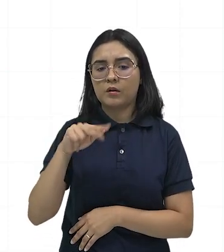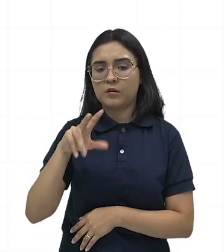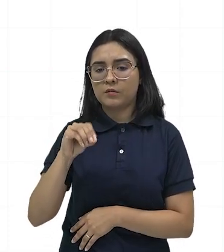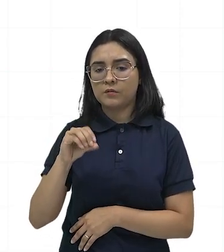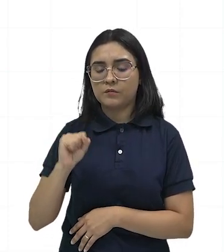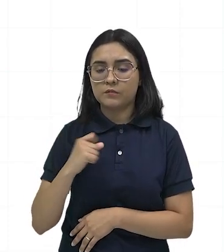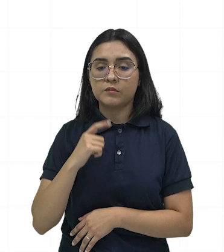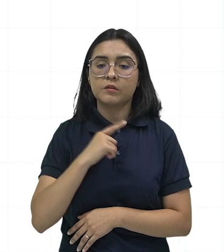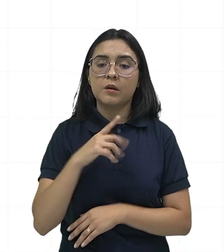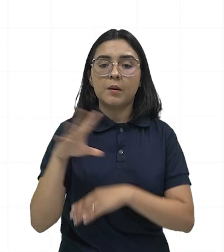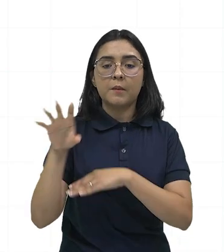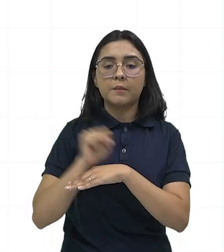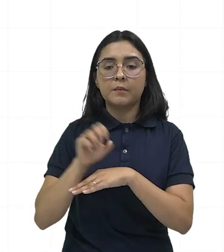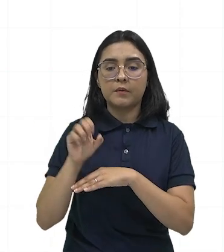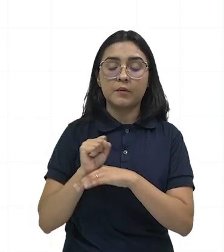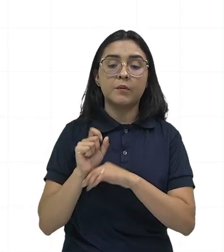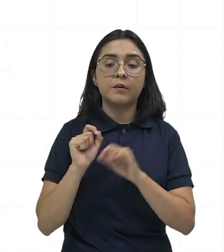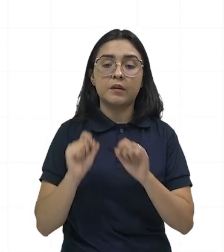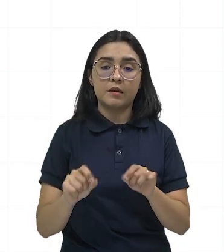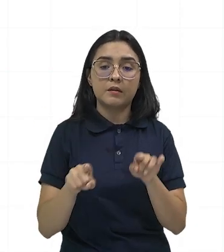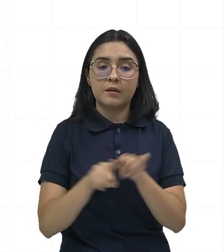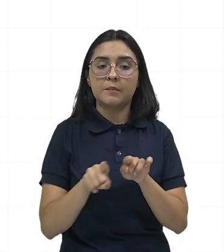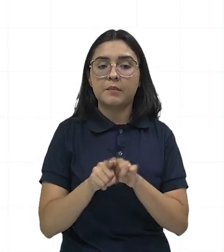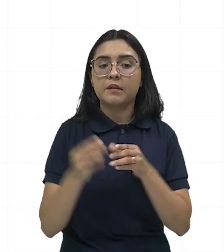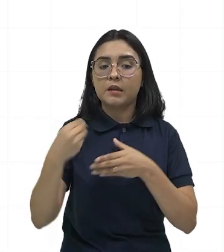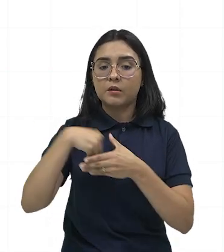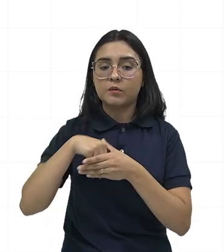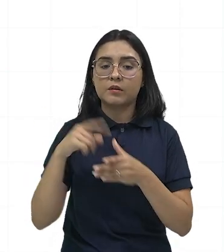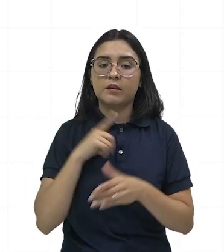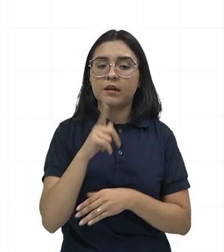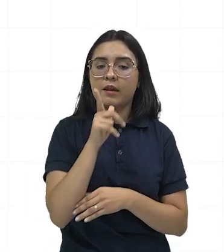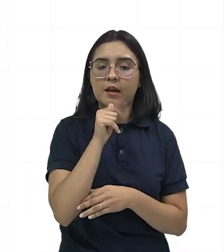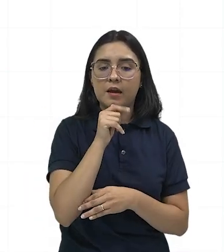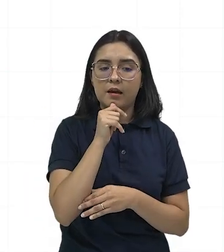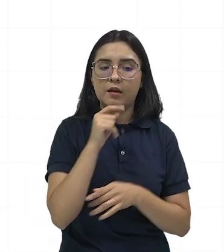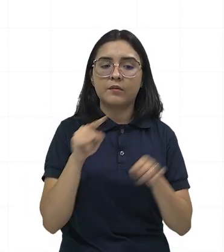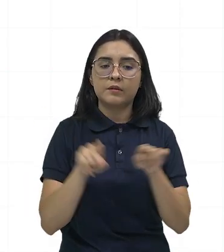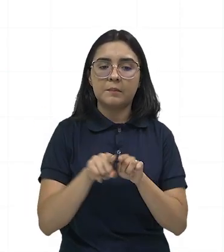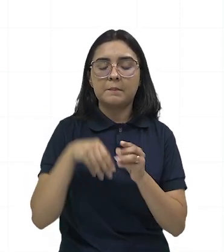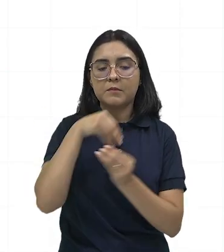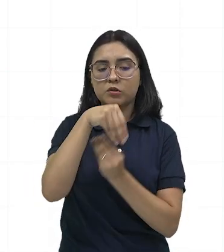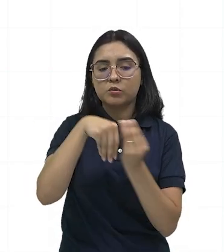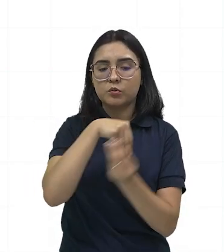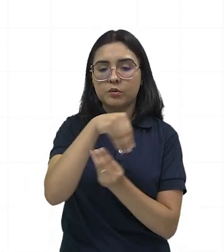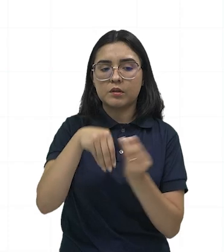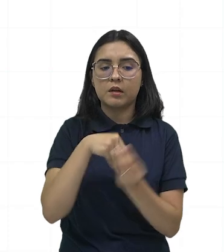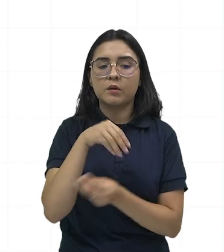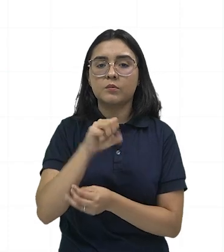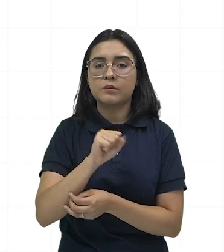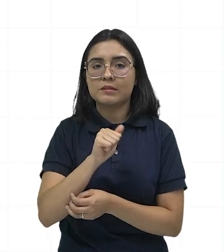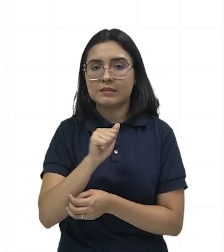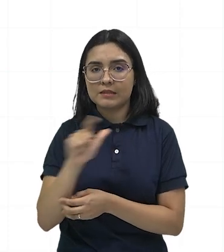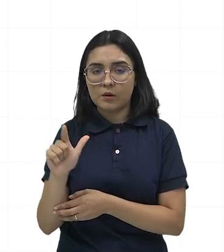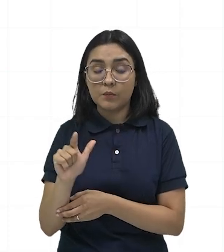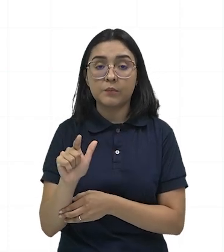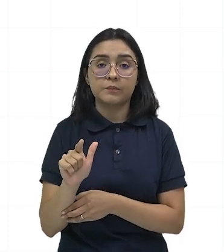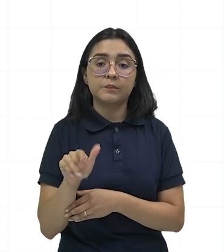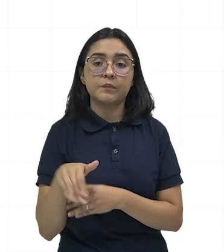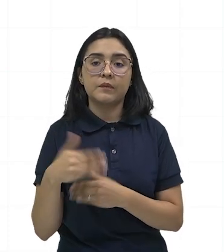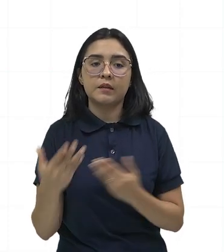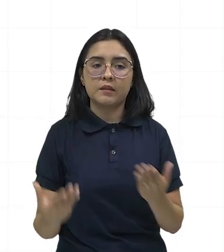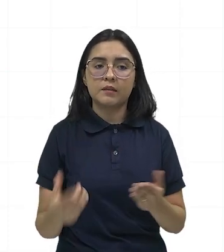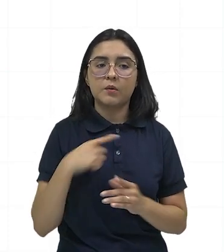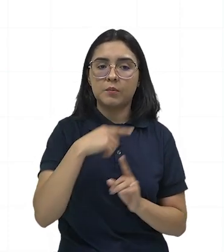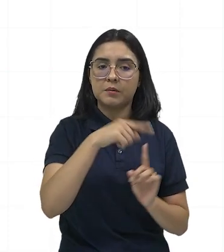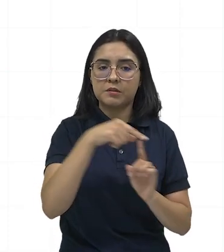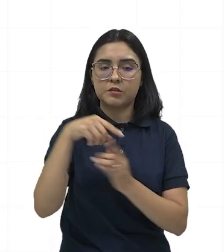uma grande quantidade de água, geralmente misturada com sal, né? Então, essas